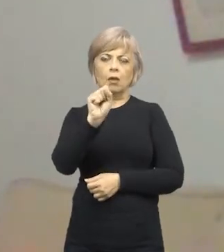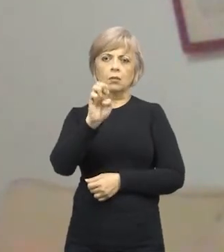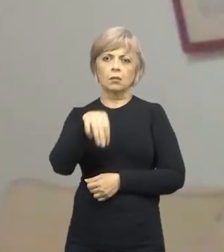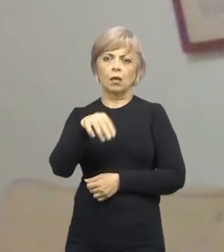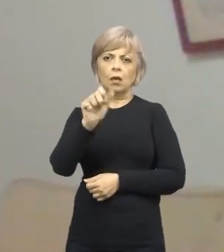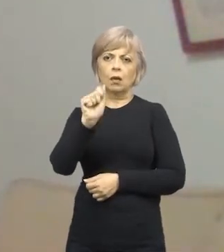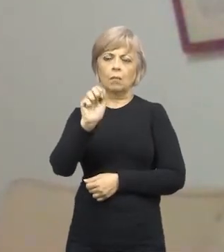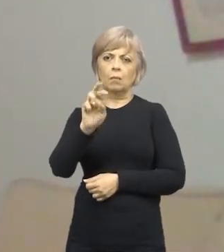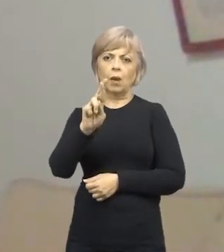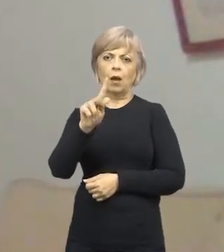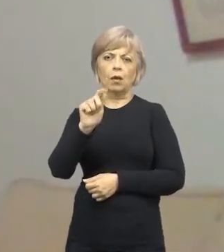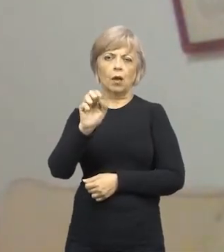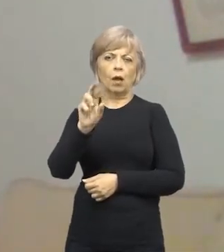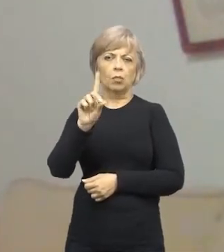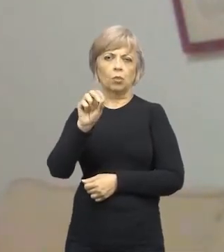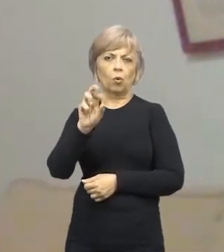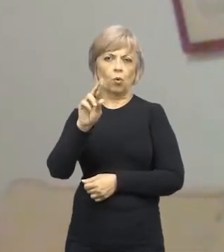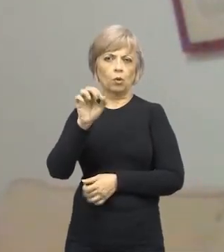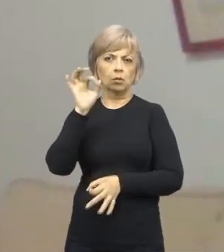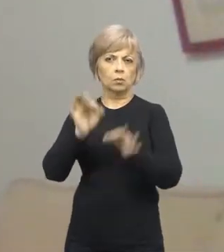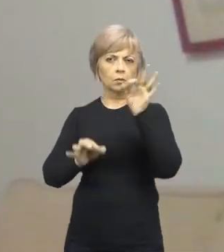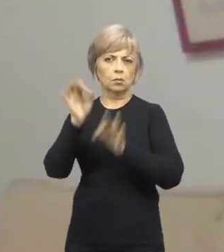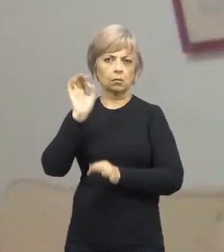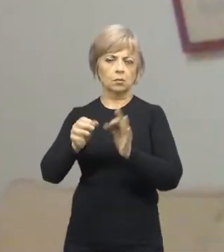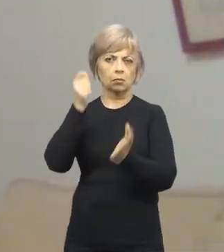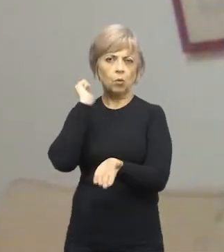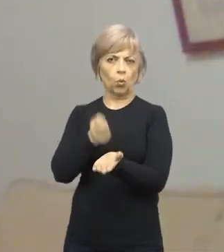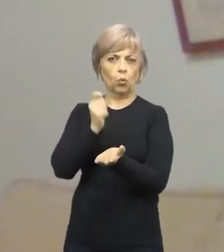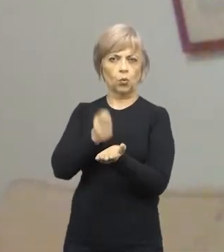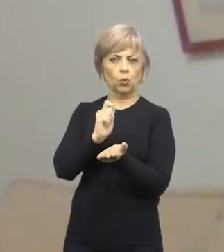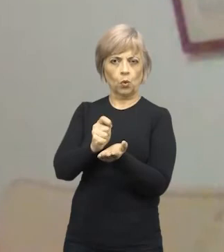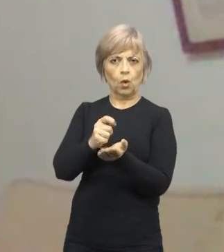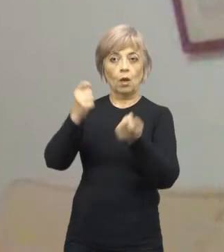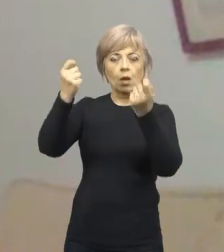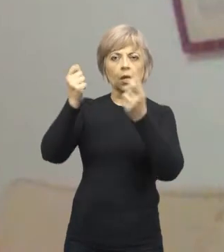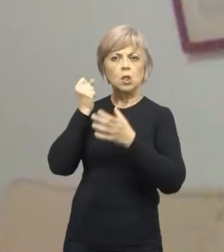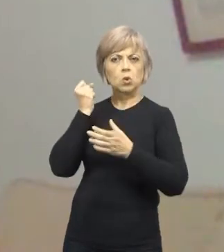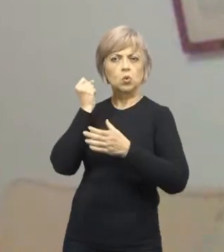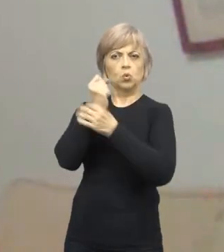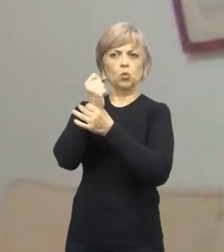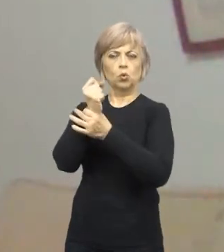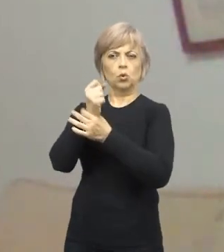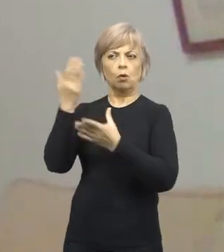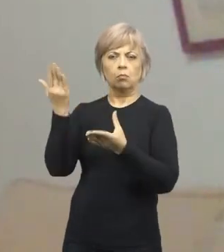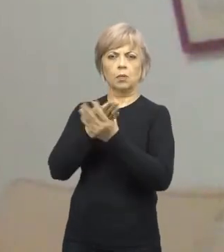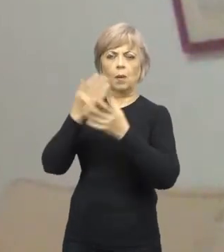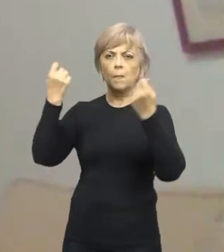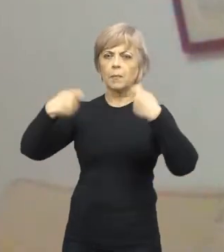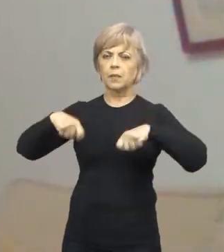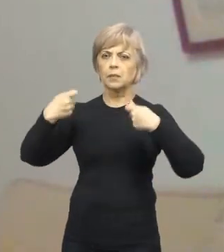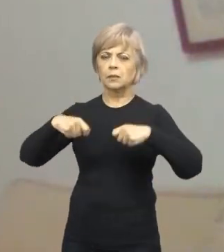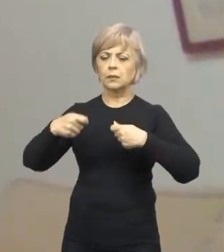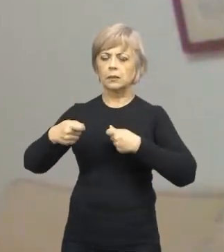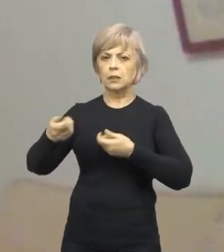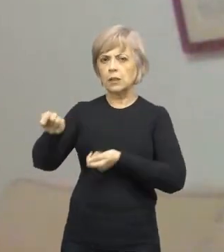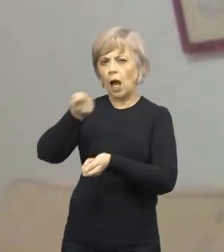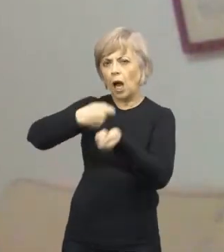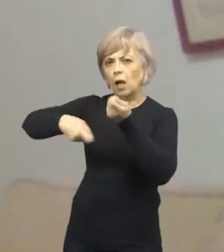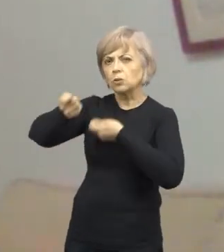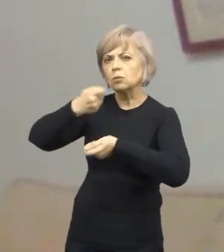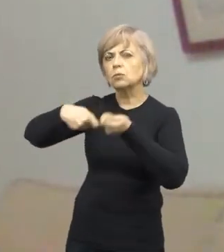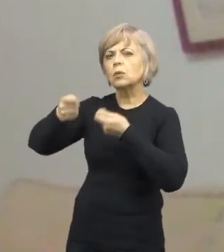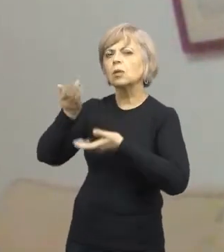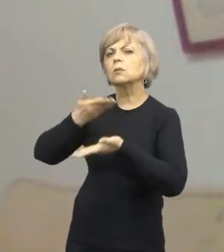encarregados de julgá-las, sustentando demandas que precisam de uma articulação